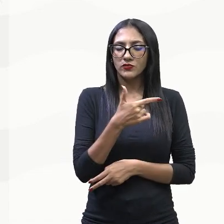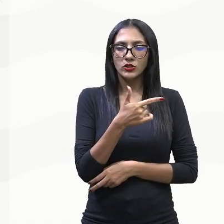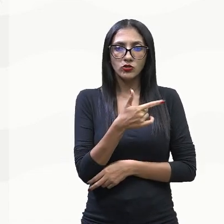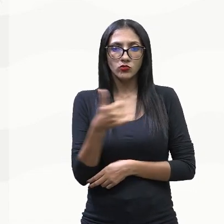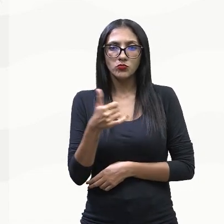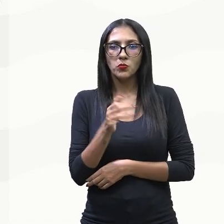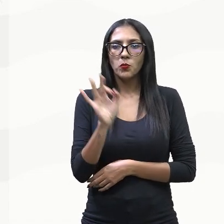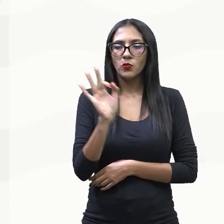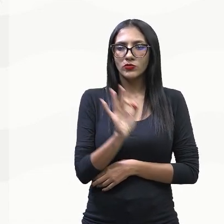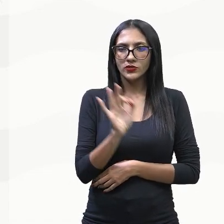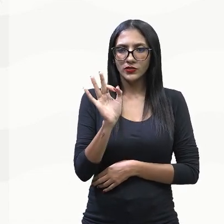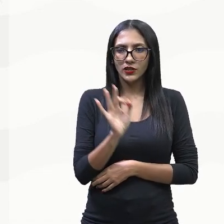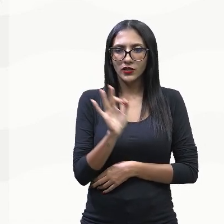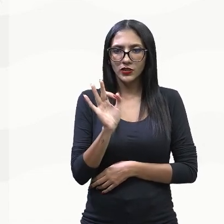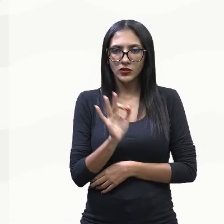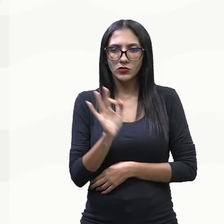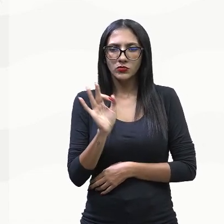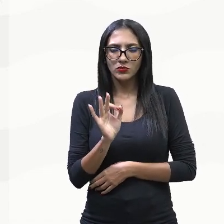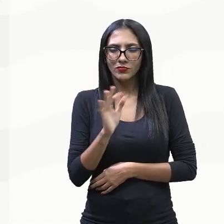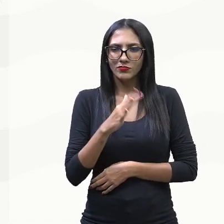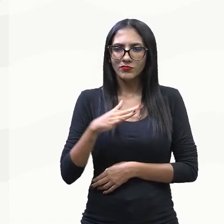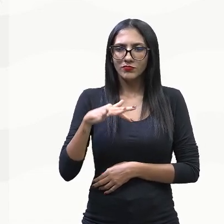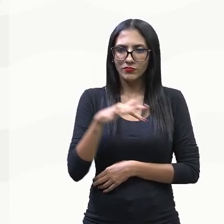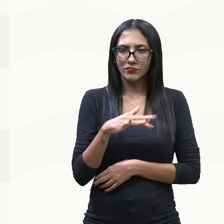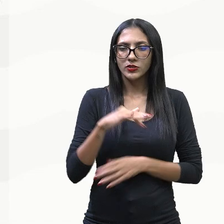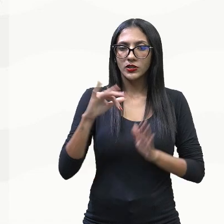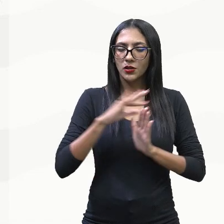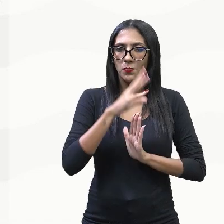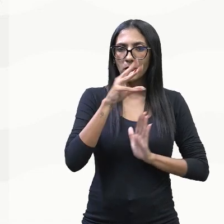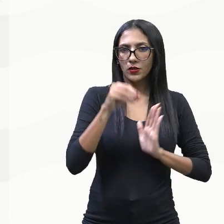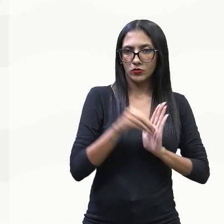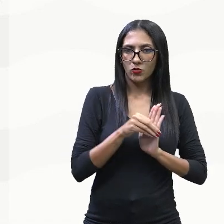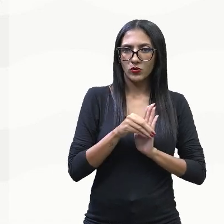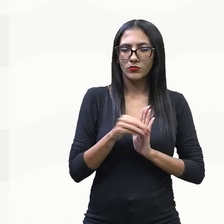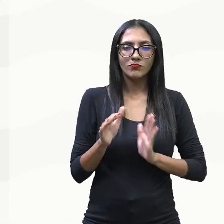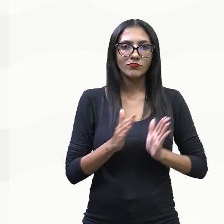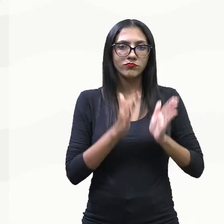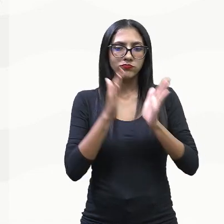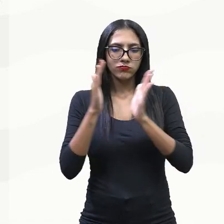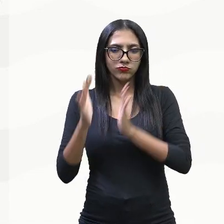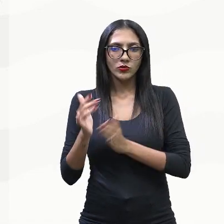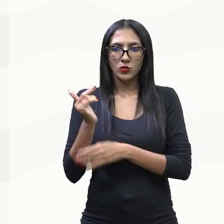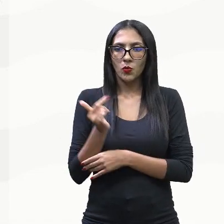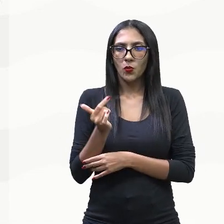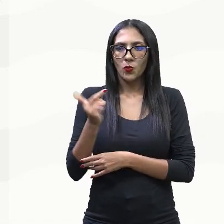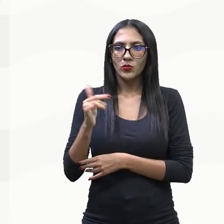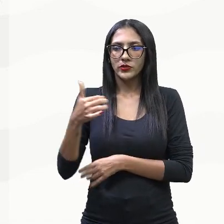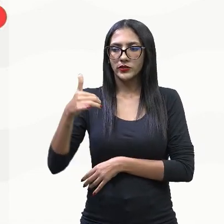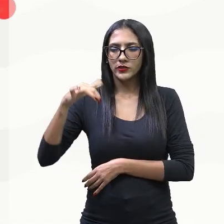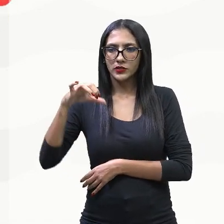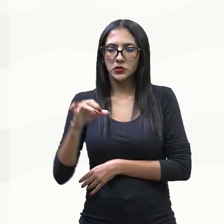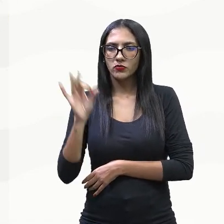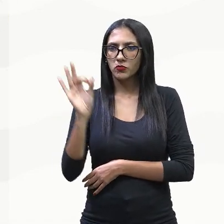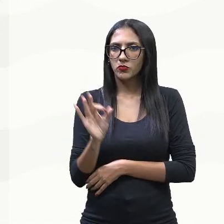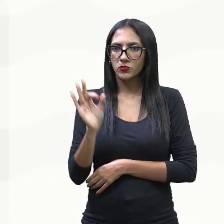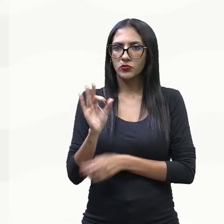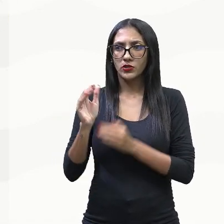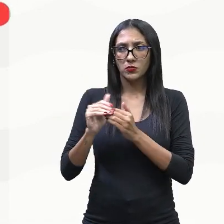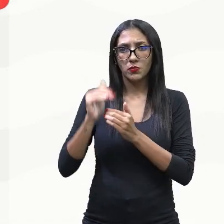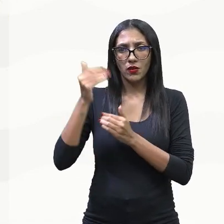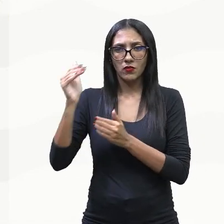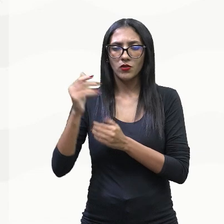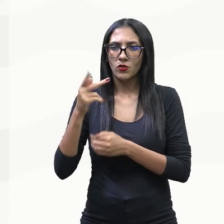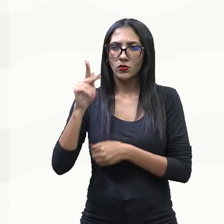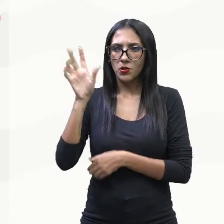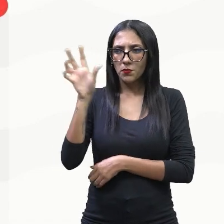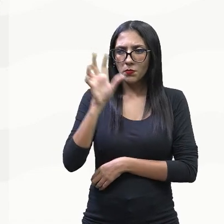dos ocupados na Amazônia Legal e 19% dos trabalhadores no restante do Brasil, professor. Então,